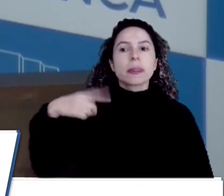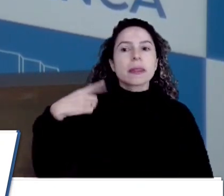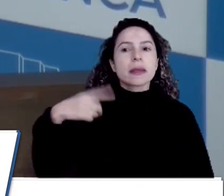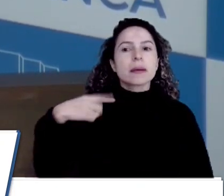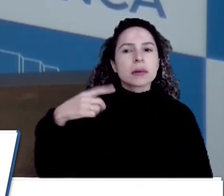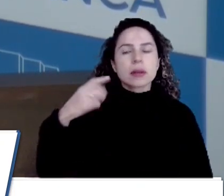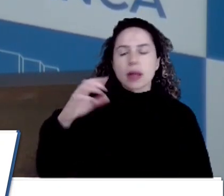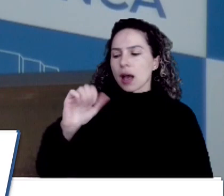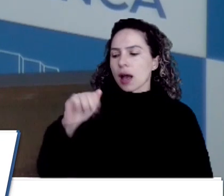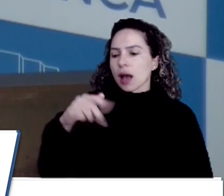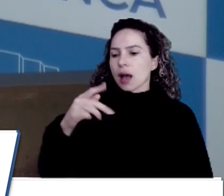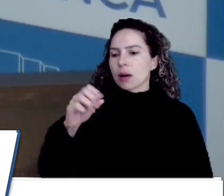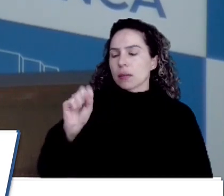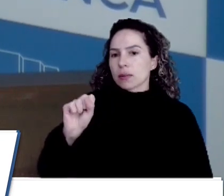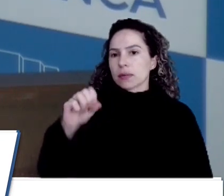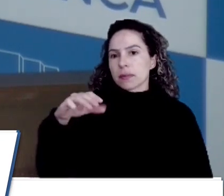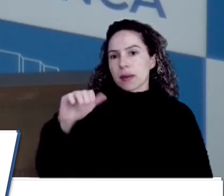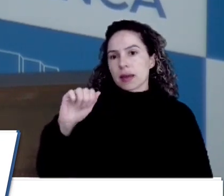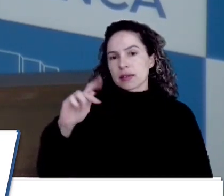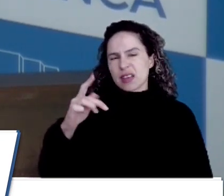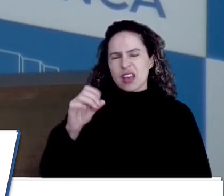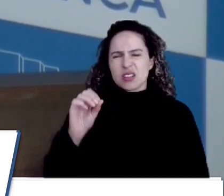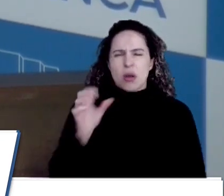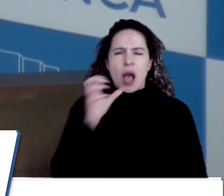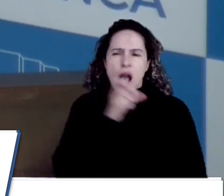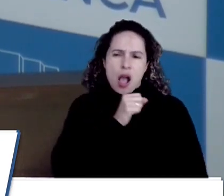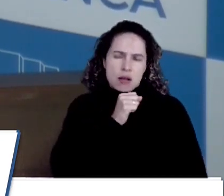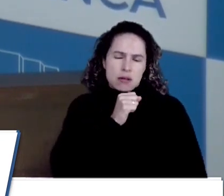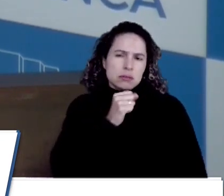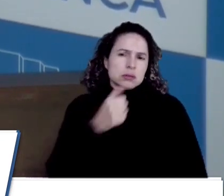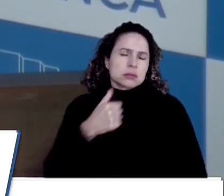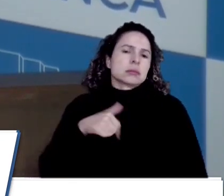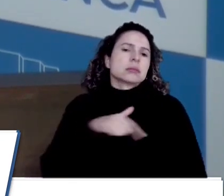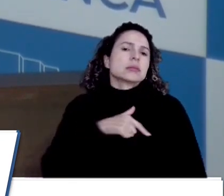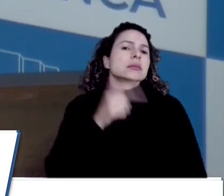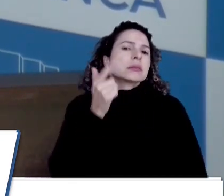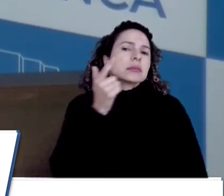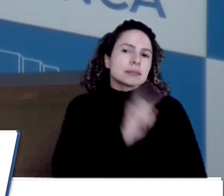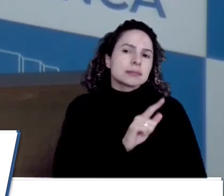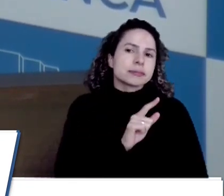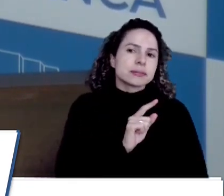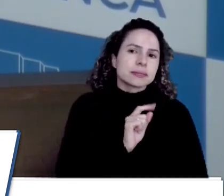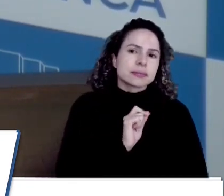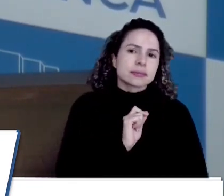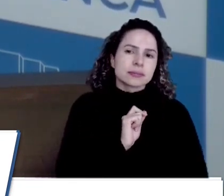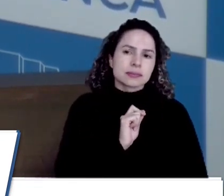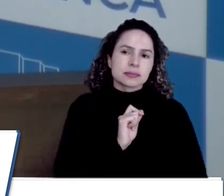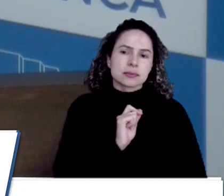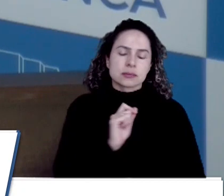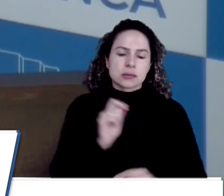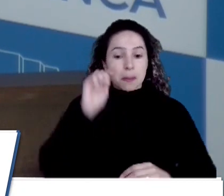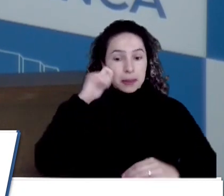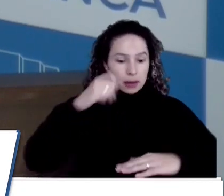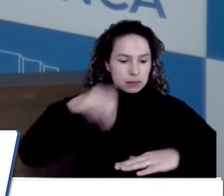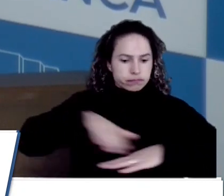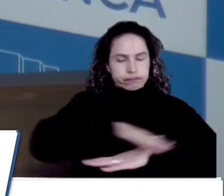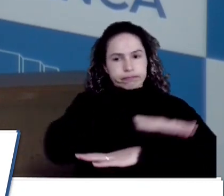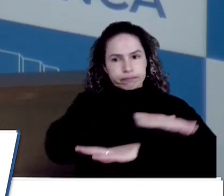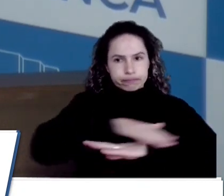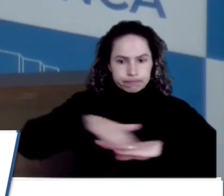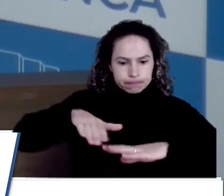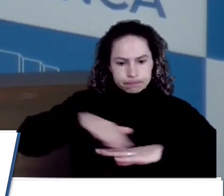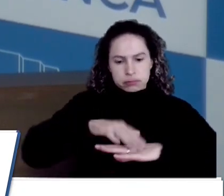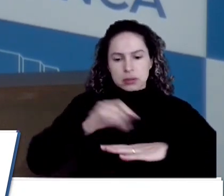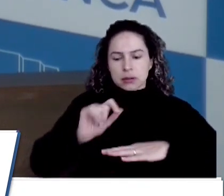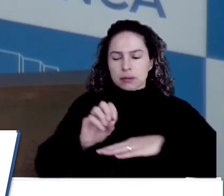Machado, foi coisa rápida, onde nós conseguimos o recapeamento, os olhos de gato da rodovia de Franca e